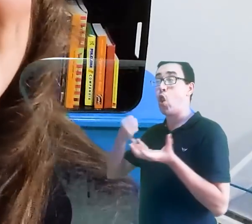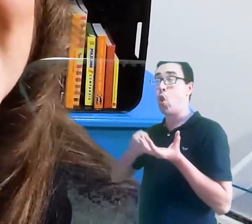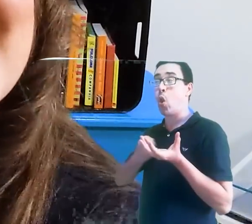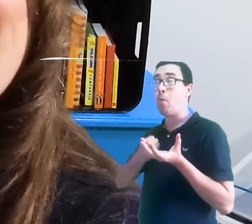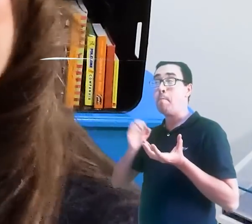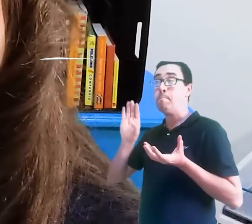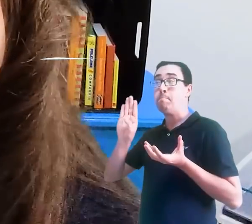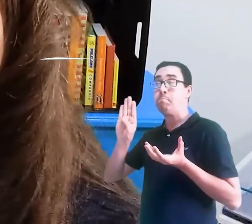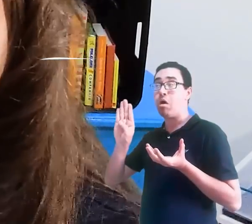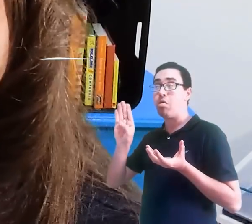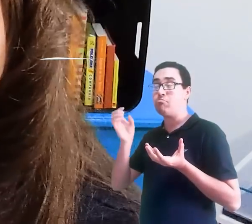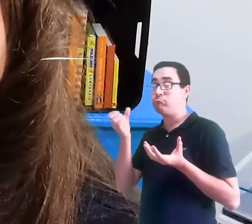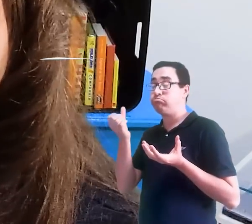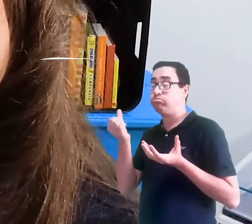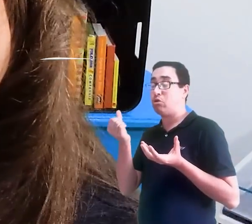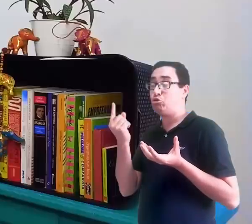asteroide